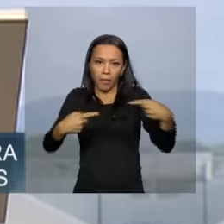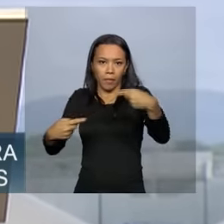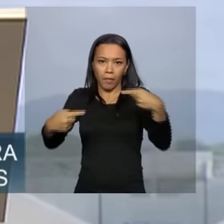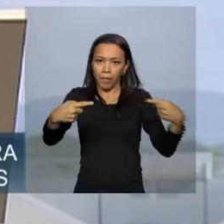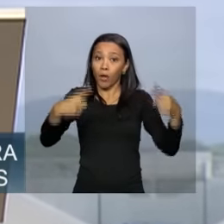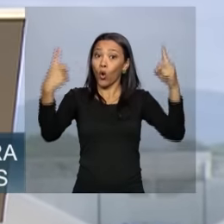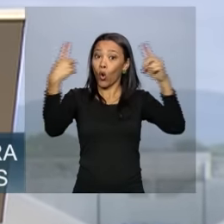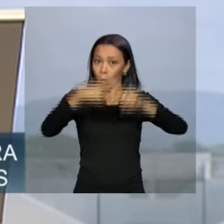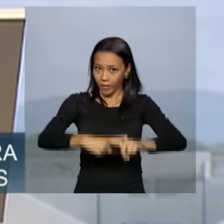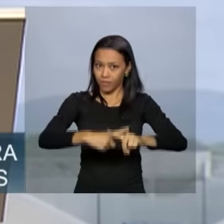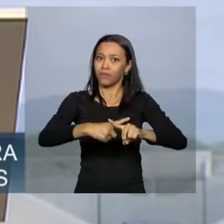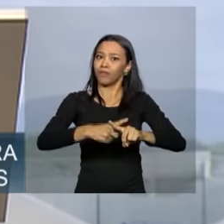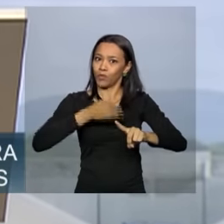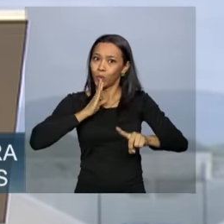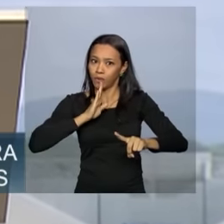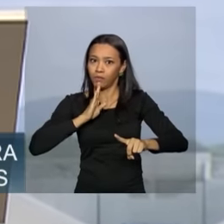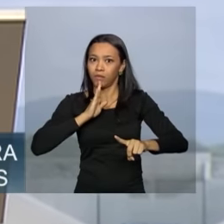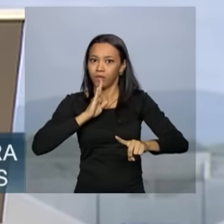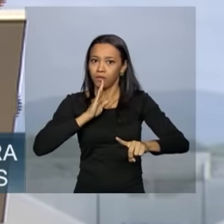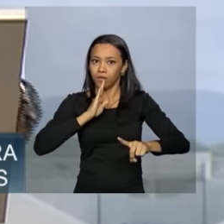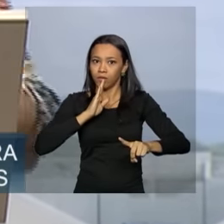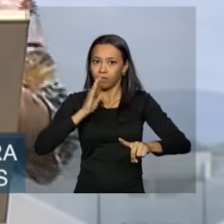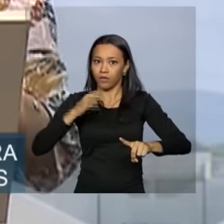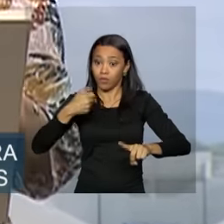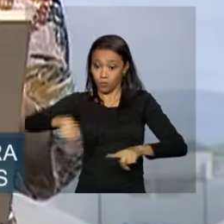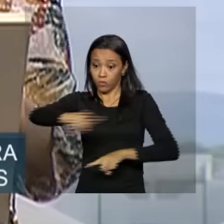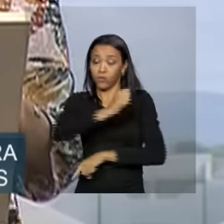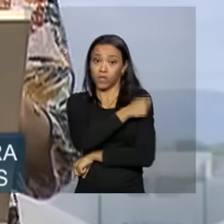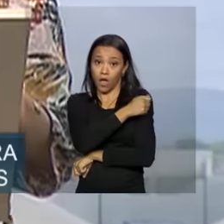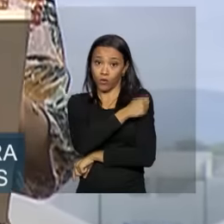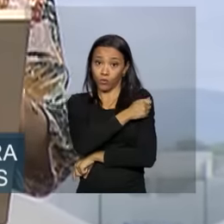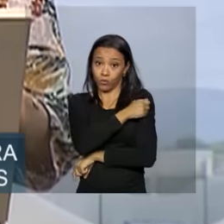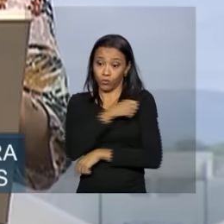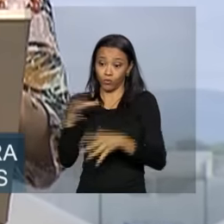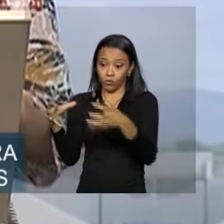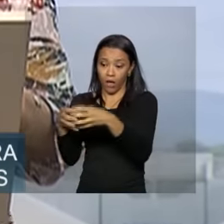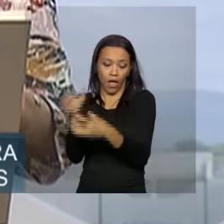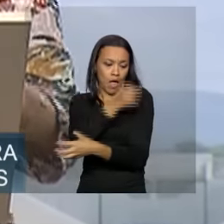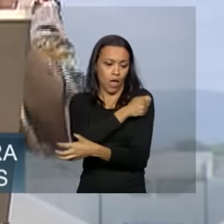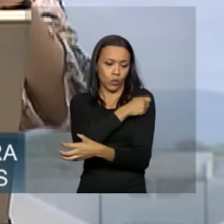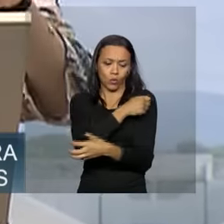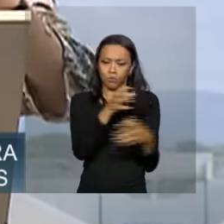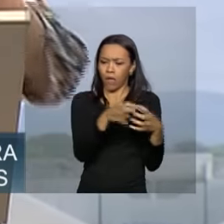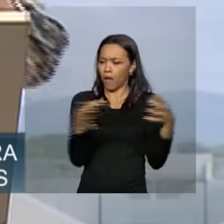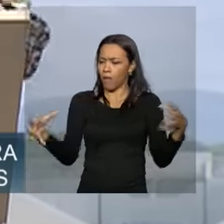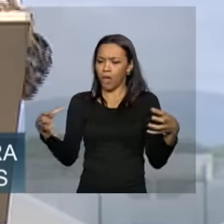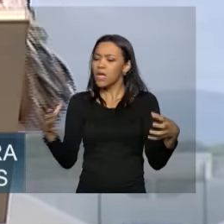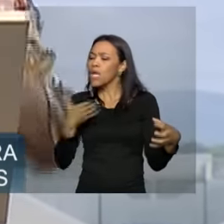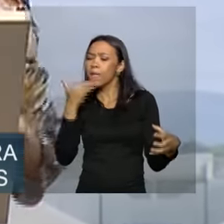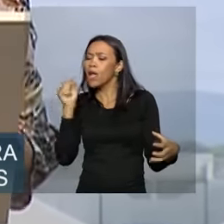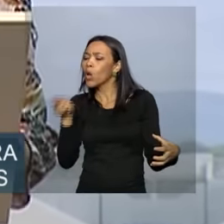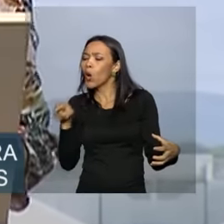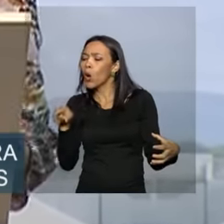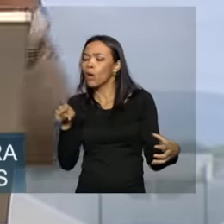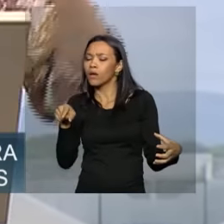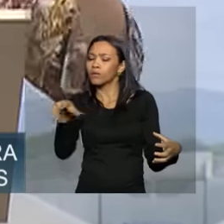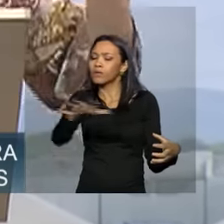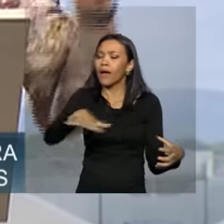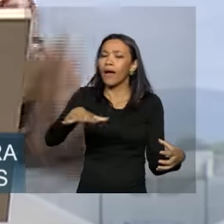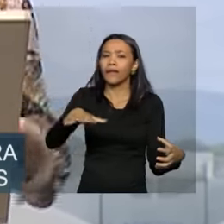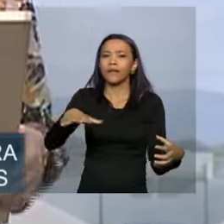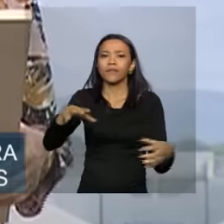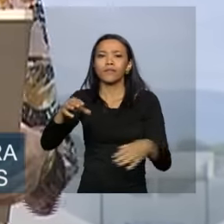competem. Competem para saber quem é melhor naquela área. E